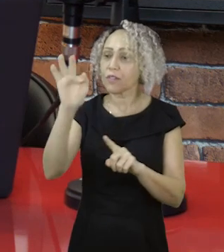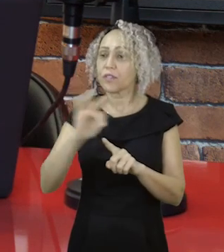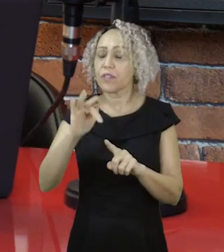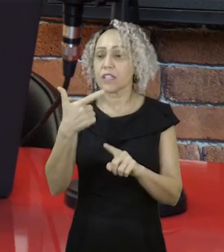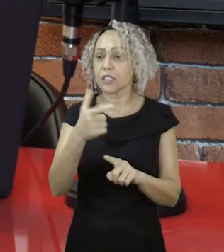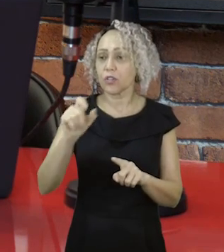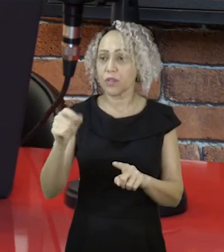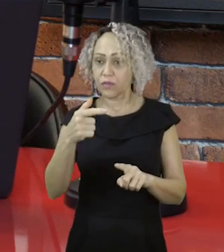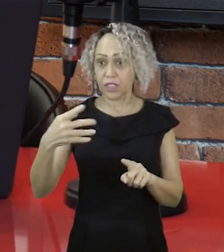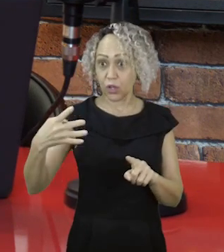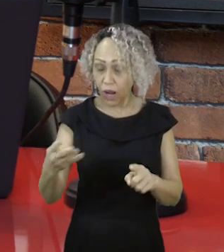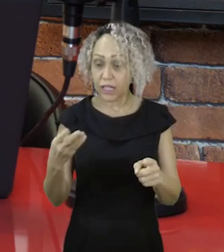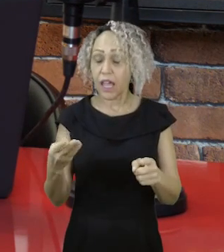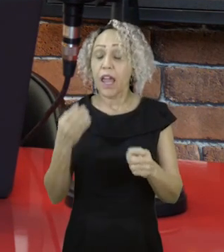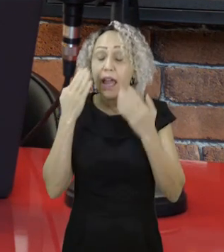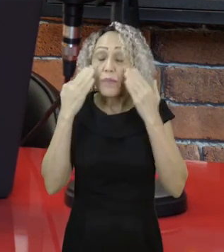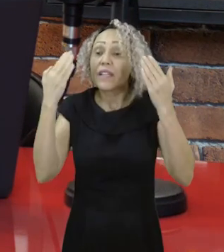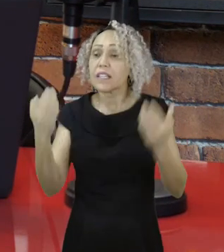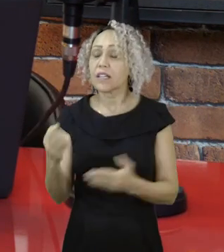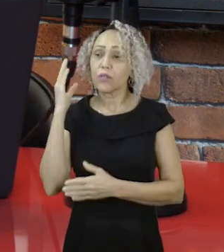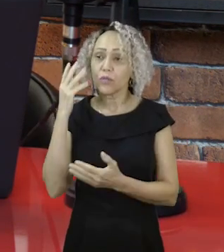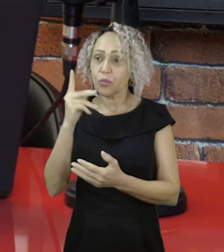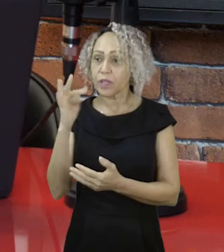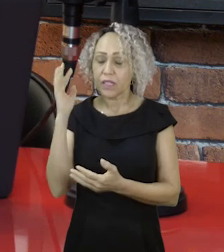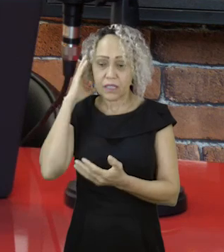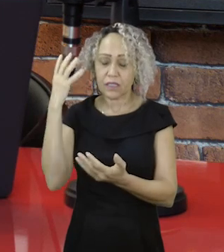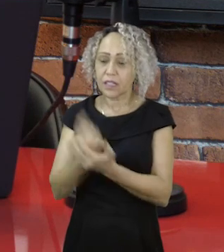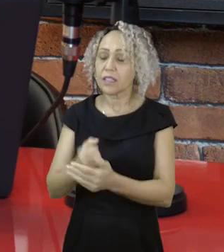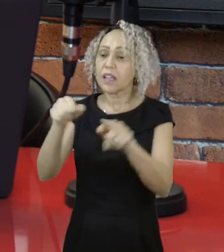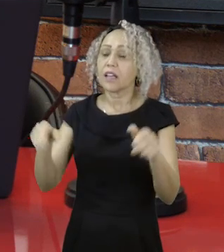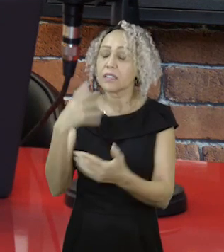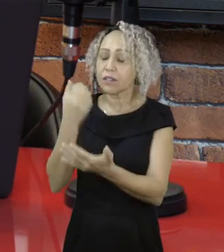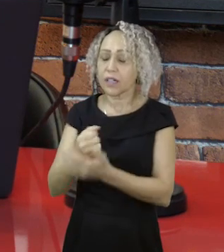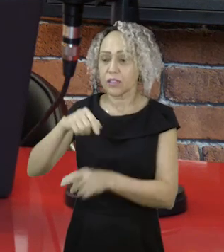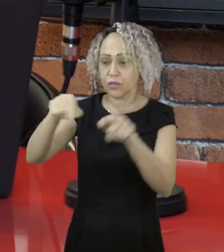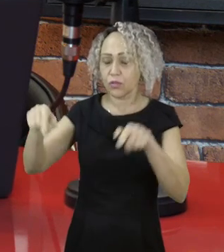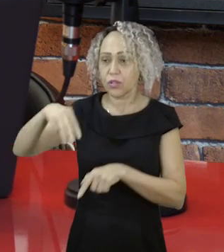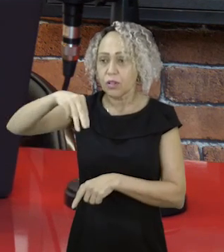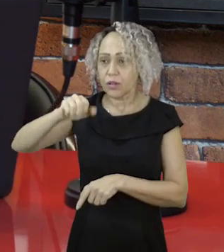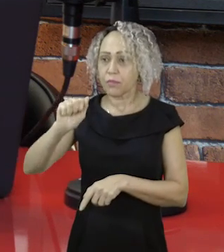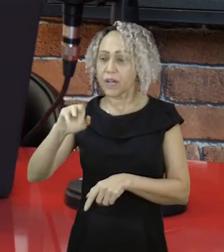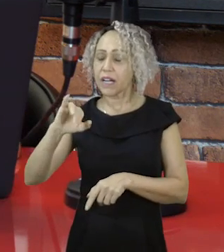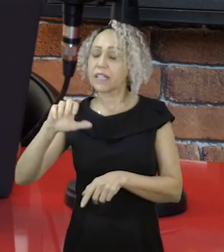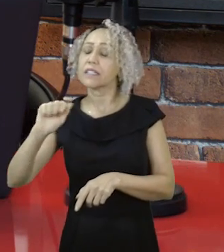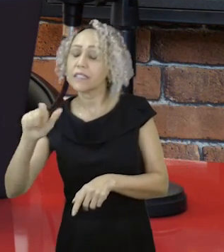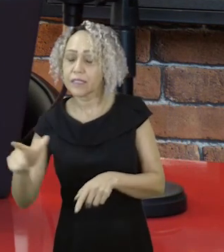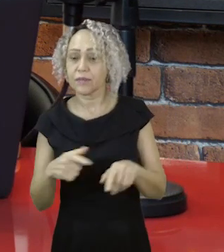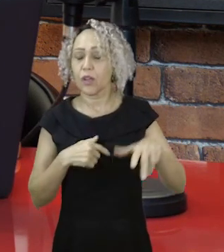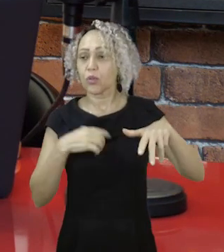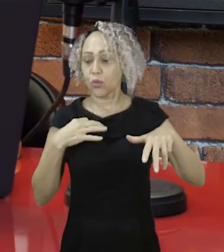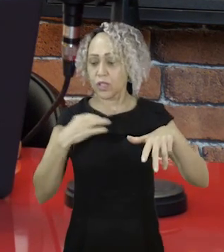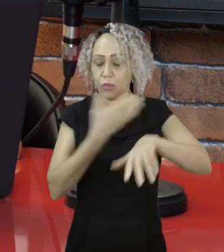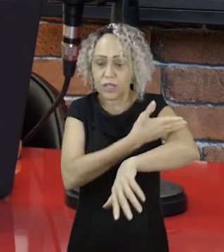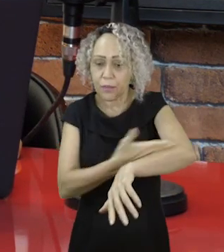Sexta-feira, 9 de fevereiro de 2024. Essa produção do PTcast está sendo gravada do estúdio Marisa Letícia. Estou usando